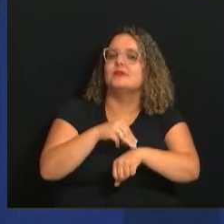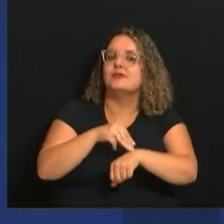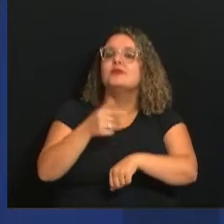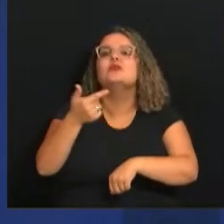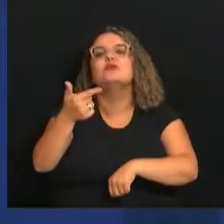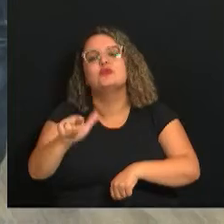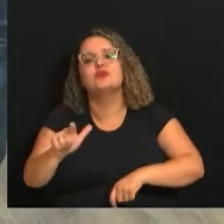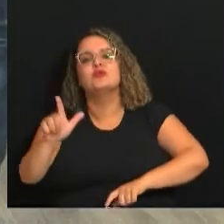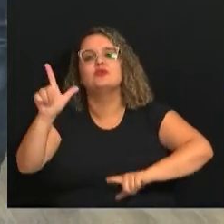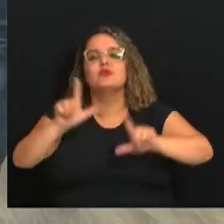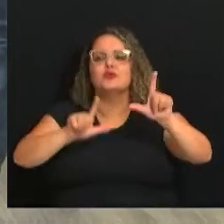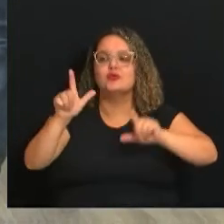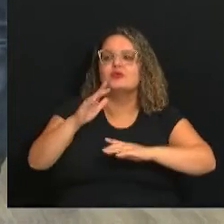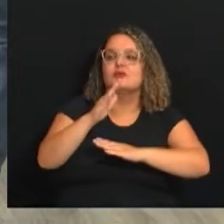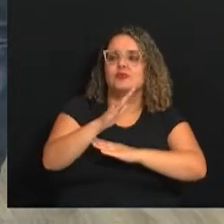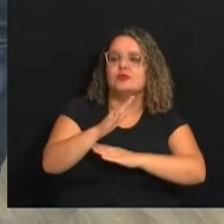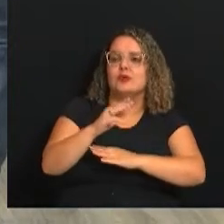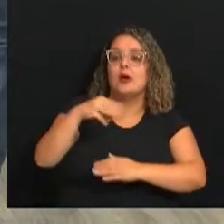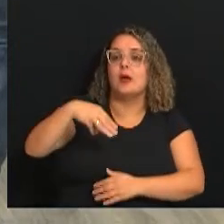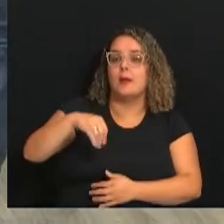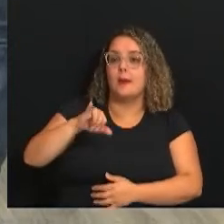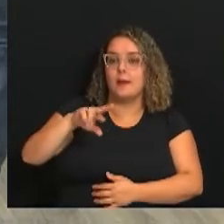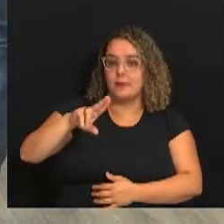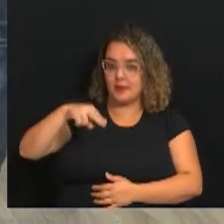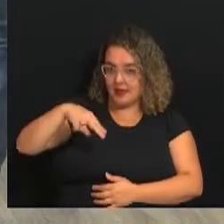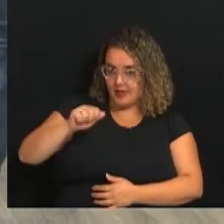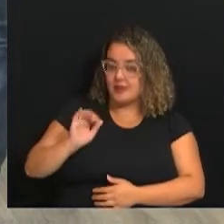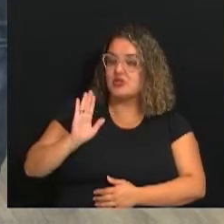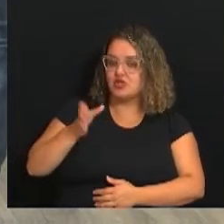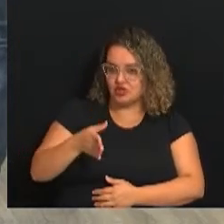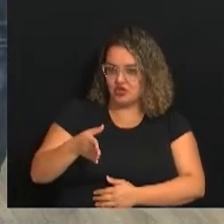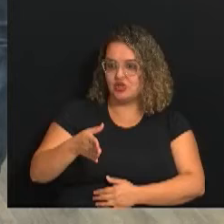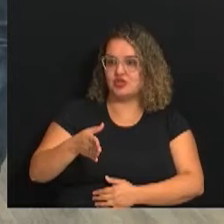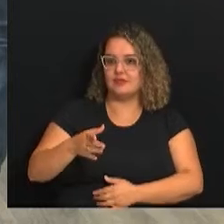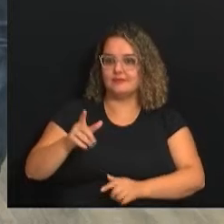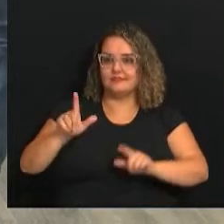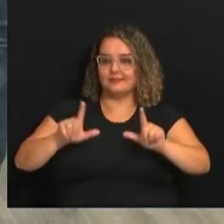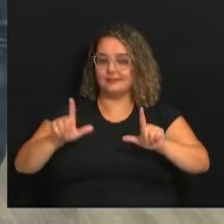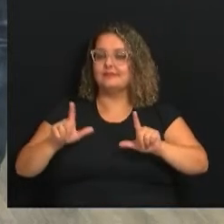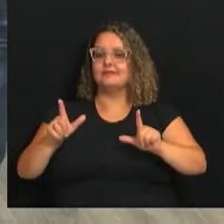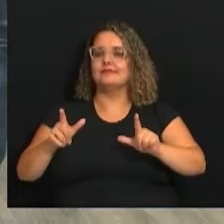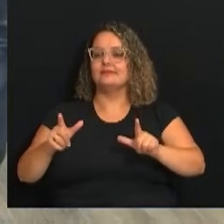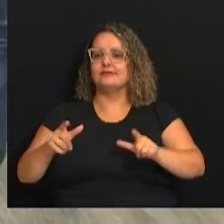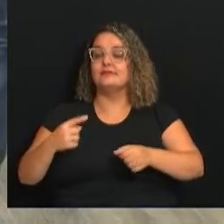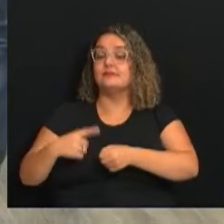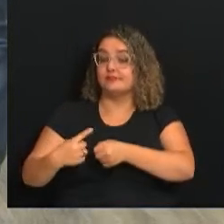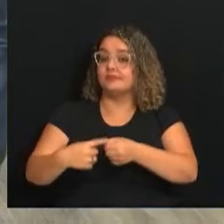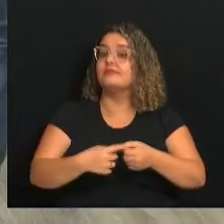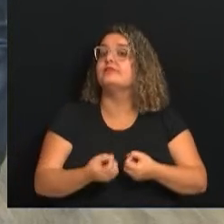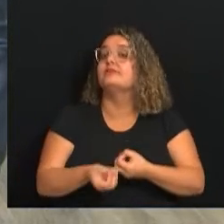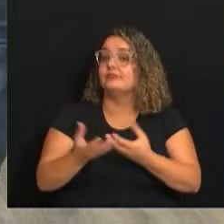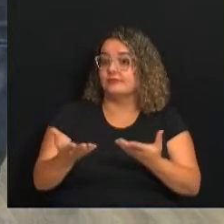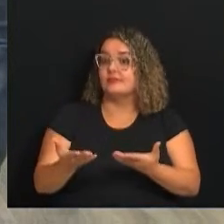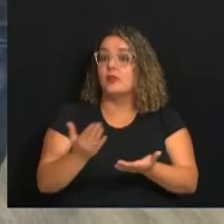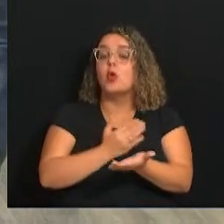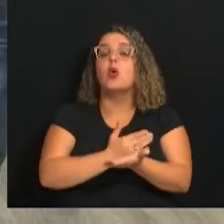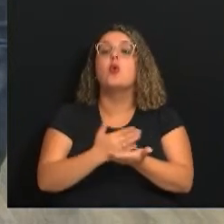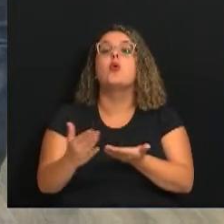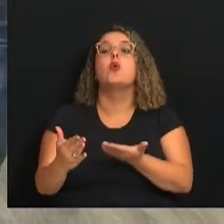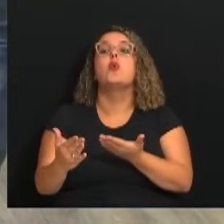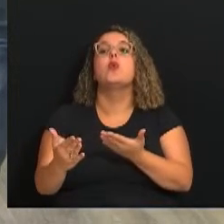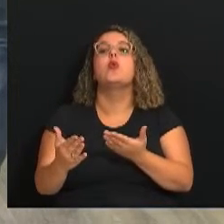eu como você falou, eu me expus, né? Eu abri o meu coração